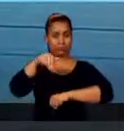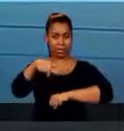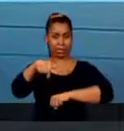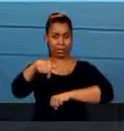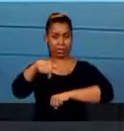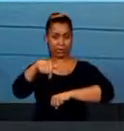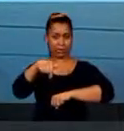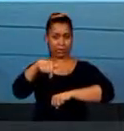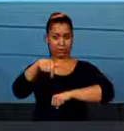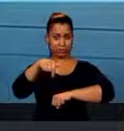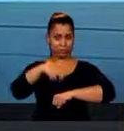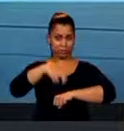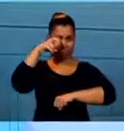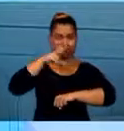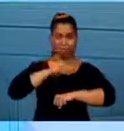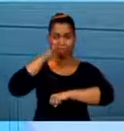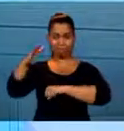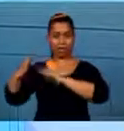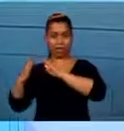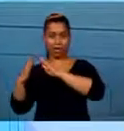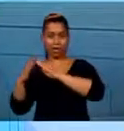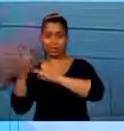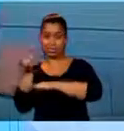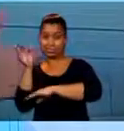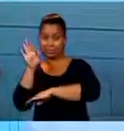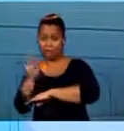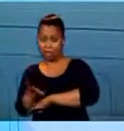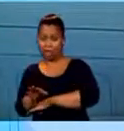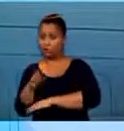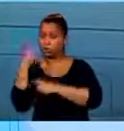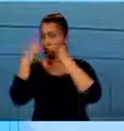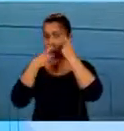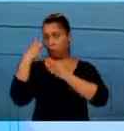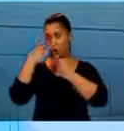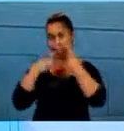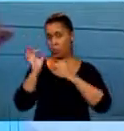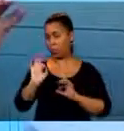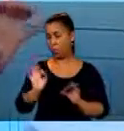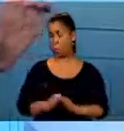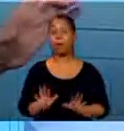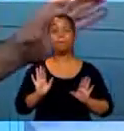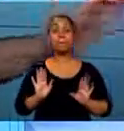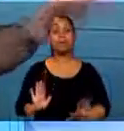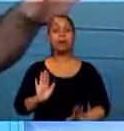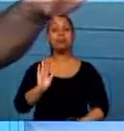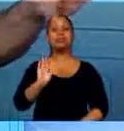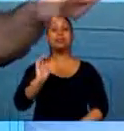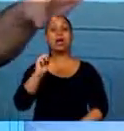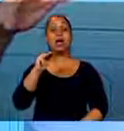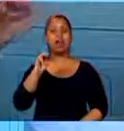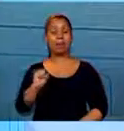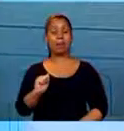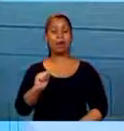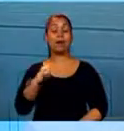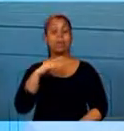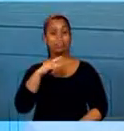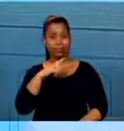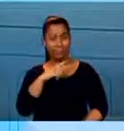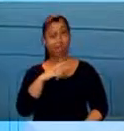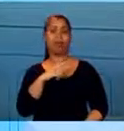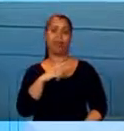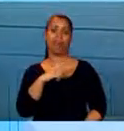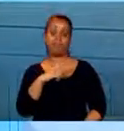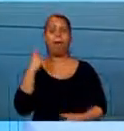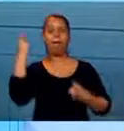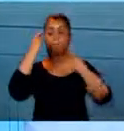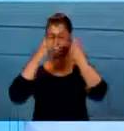voltam para casa às 6 da tarde, não se preocupam. Mas a AMA tem este